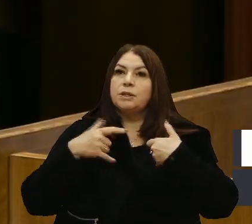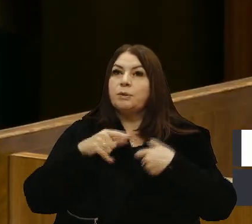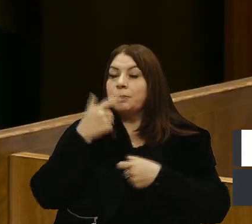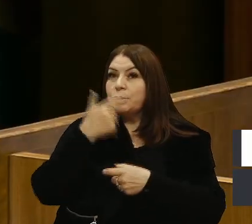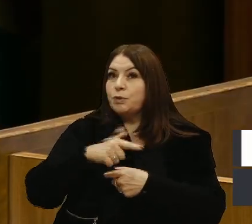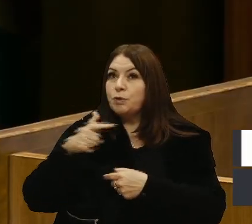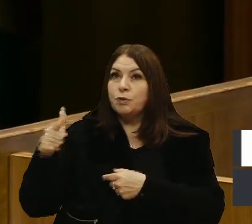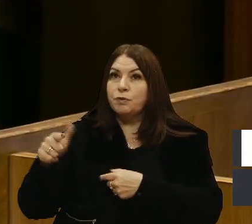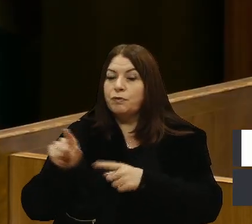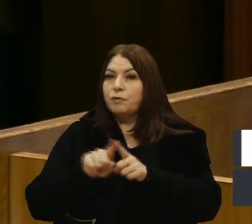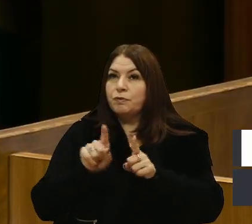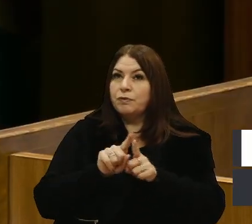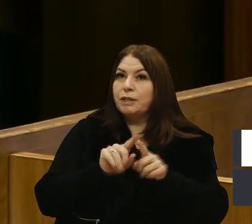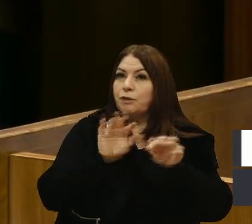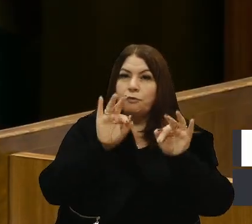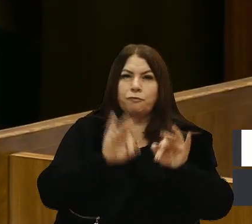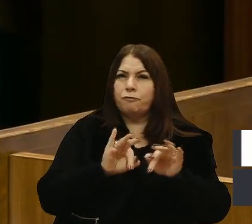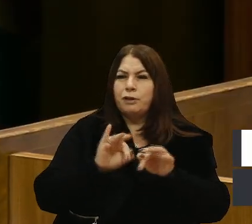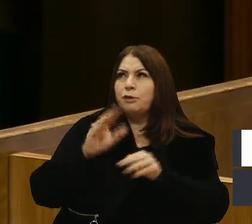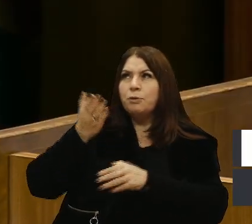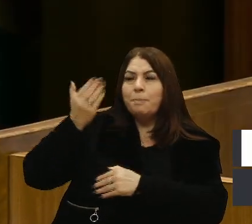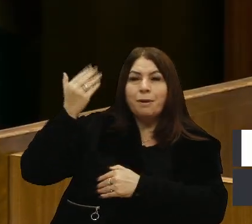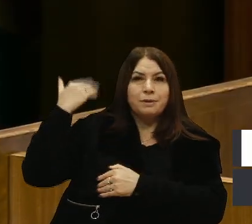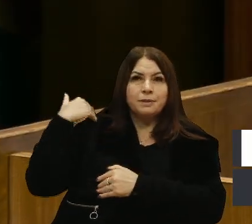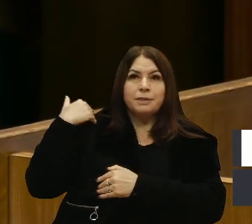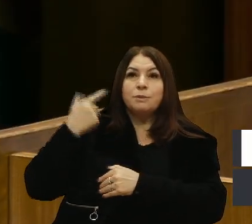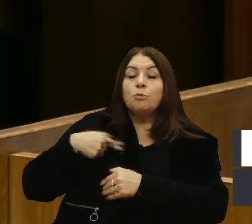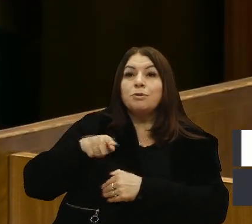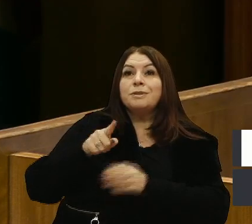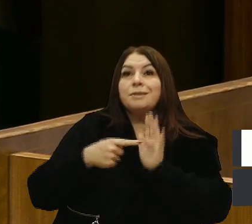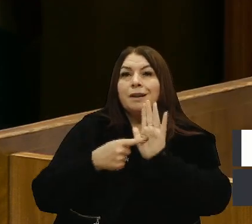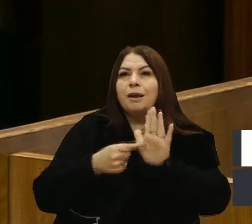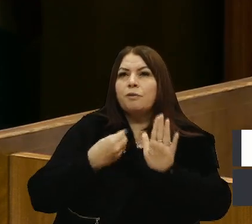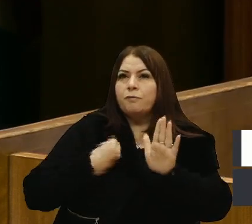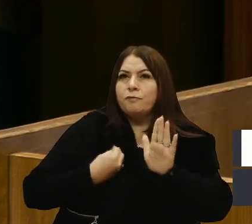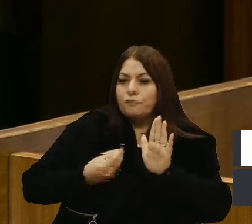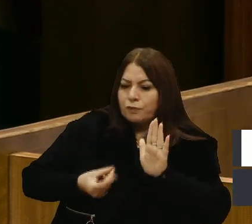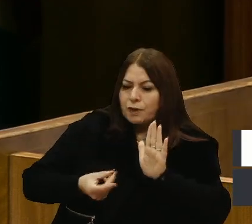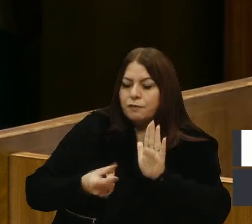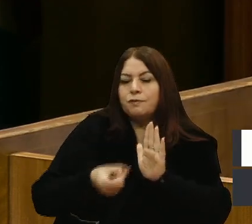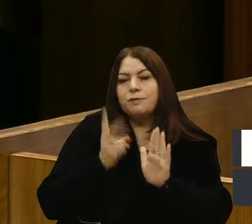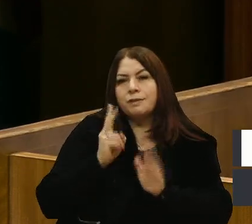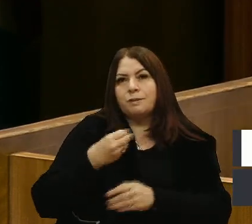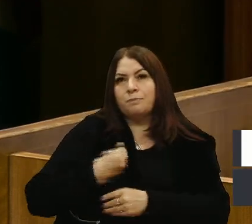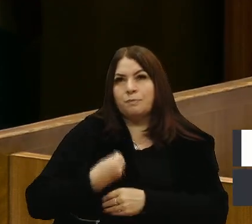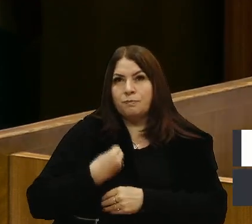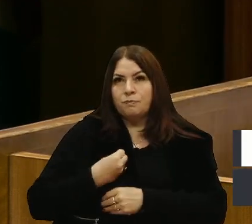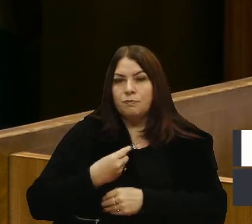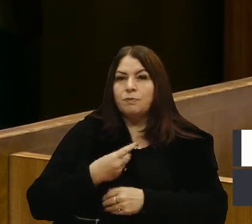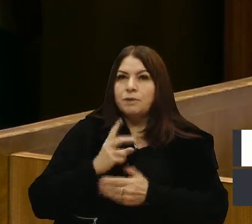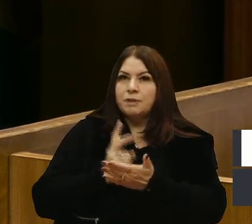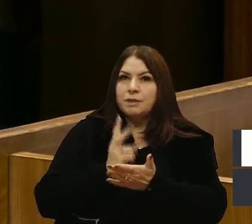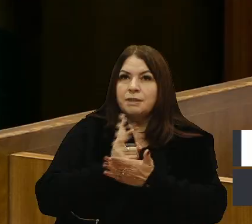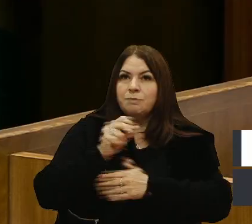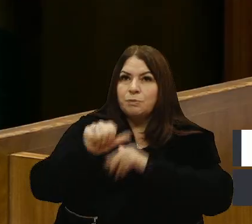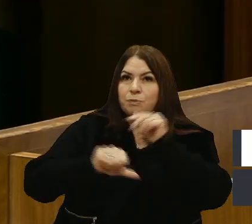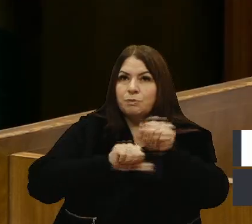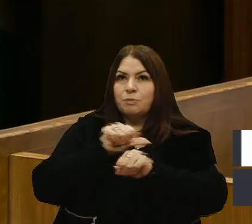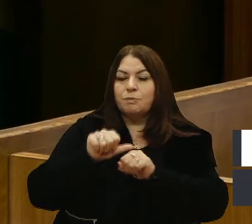a arisca e nem trancar o fio do passado. É manter o gesto vivo e deixar o legado sempre vivo em constante